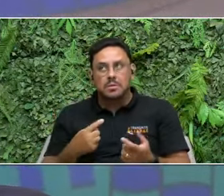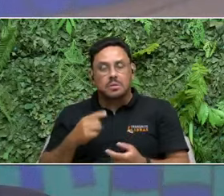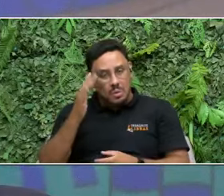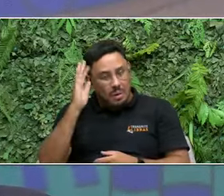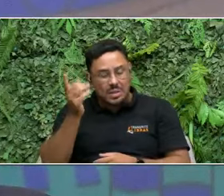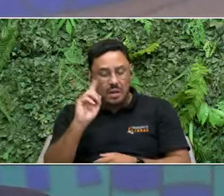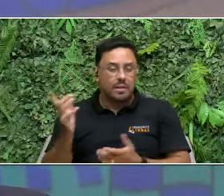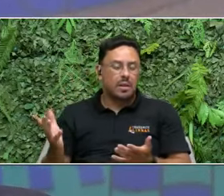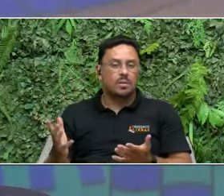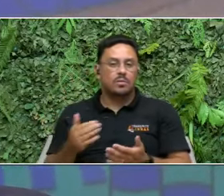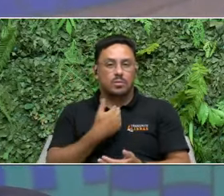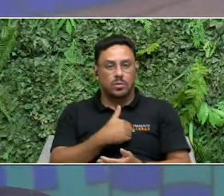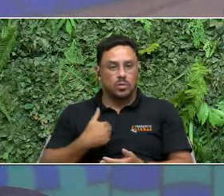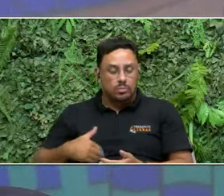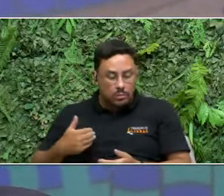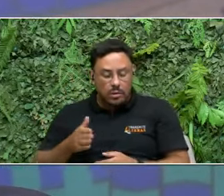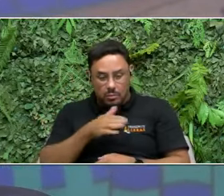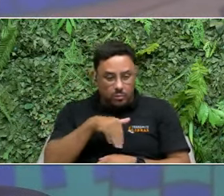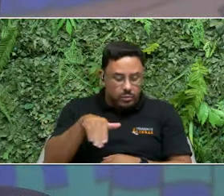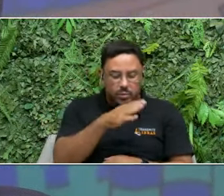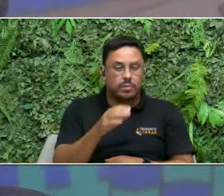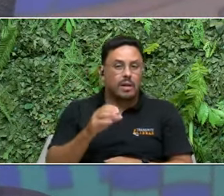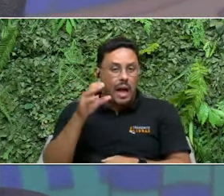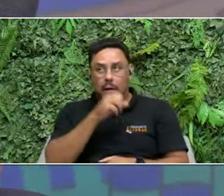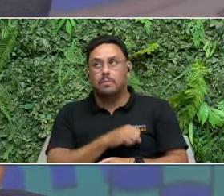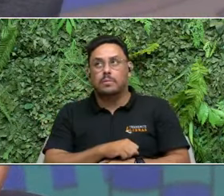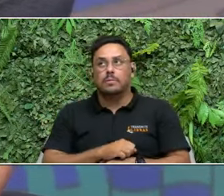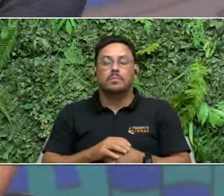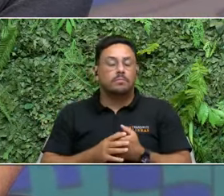imaginar que o galo fosse sair jogando